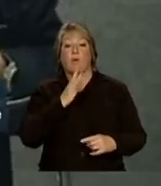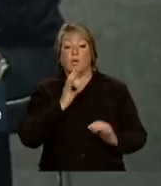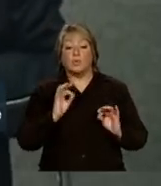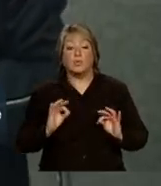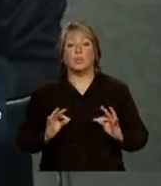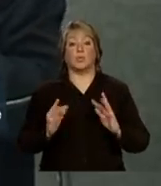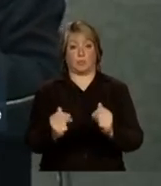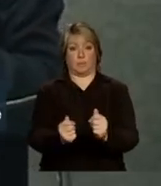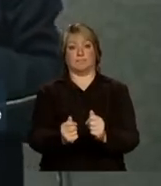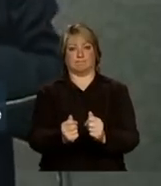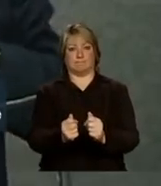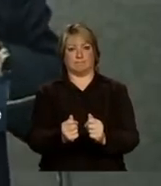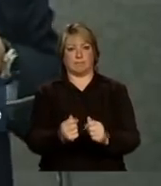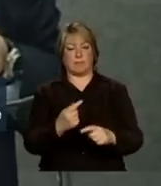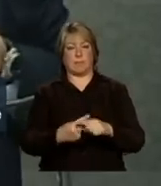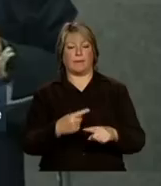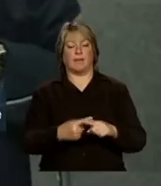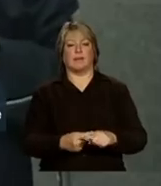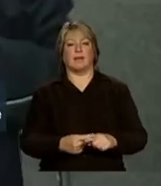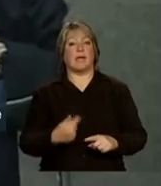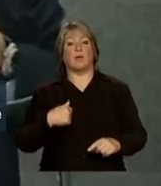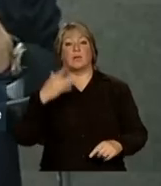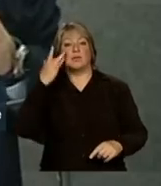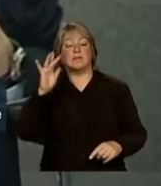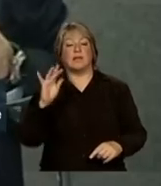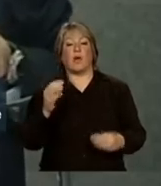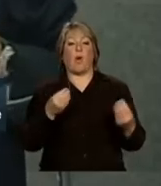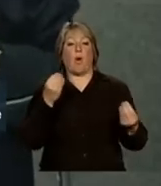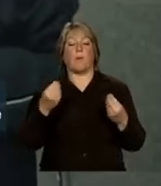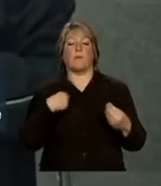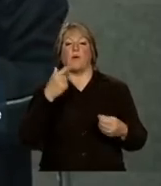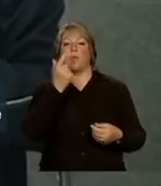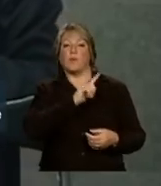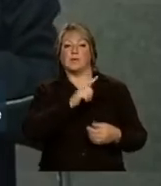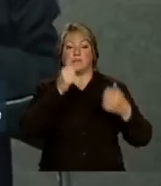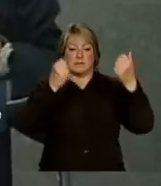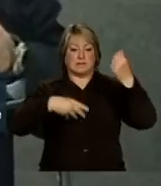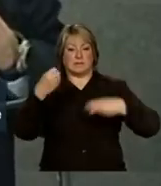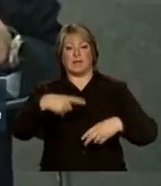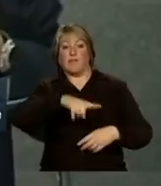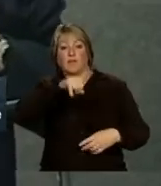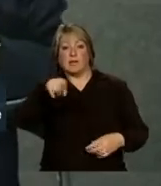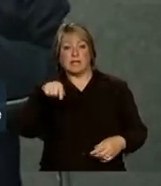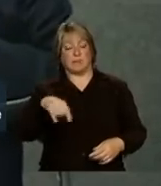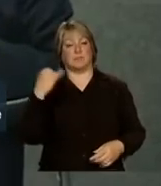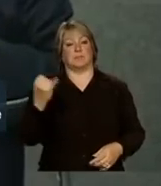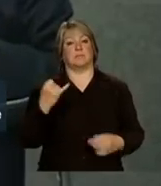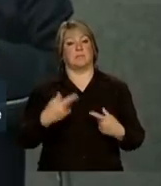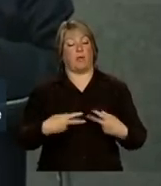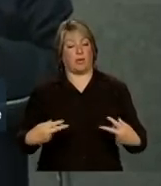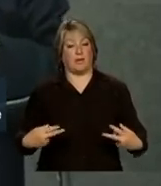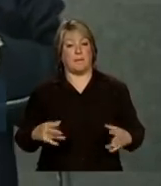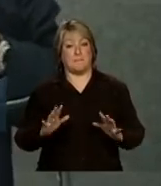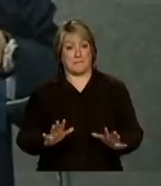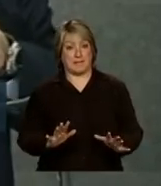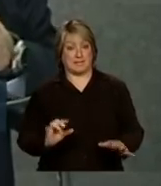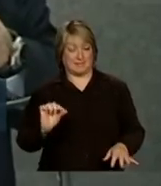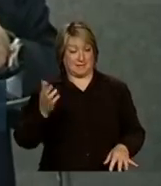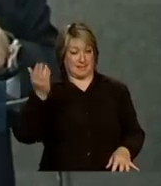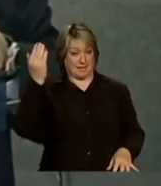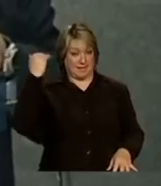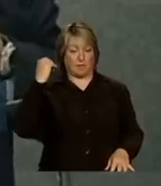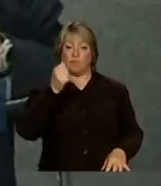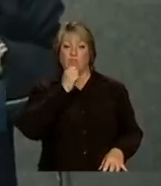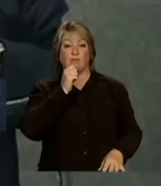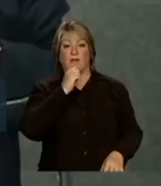troue que é primário Tá certo certo eu não sei quanto eu consegui convencer vocês que ess troço é importante tá certo mas eu eu eu vou dizer assim como naquela época não se